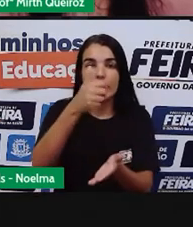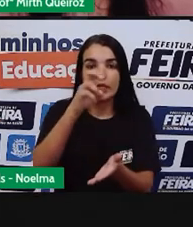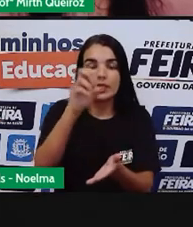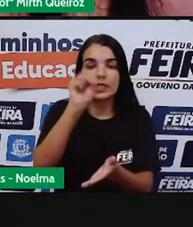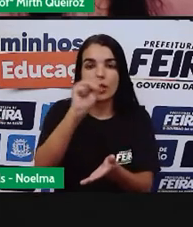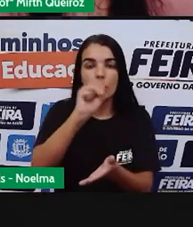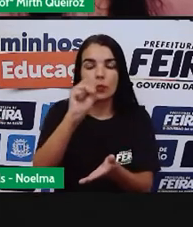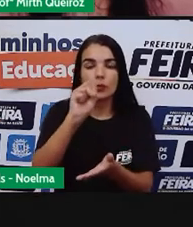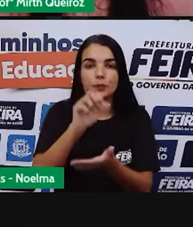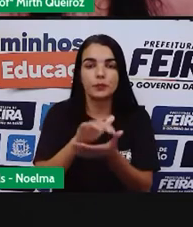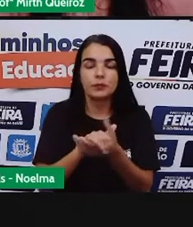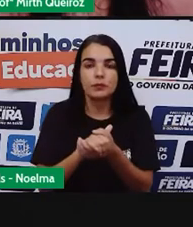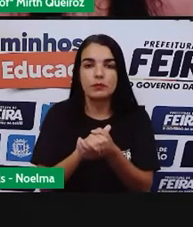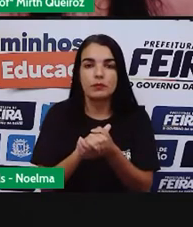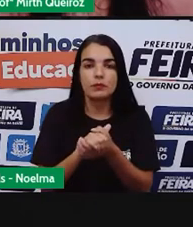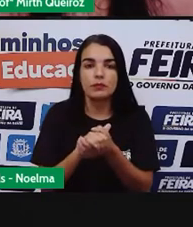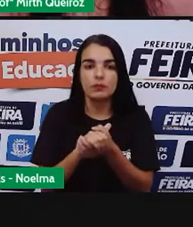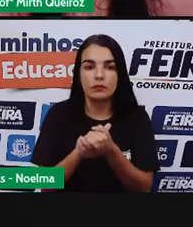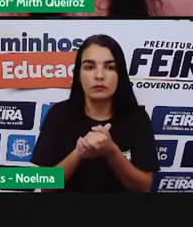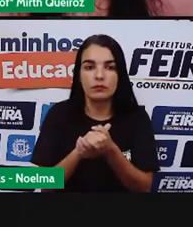Quinze segundos.